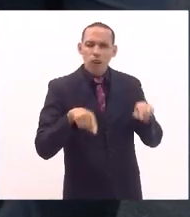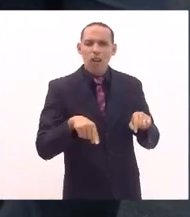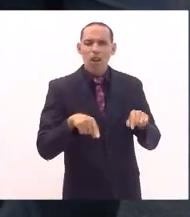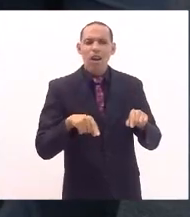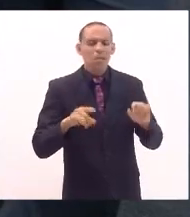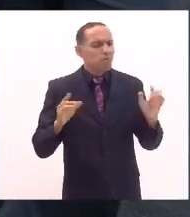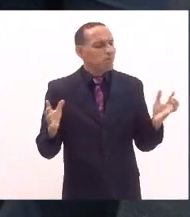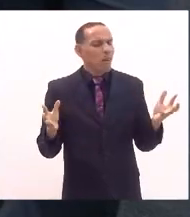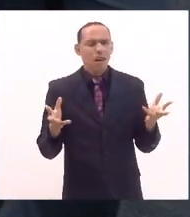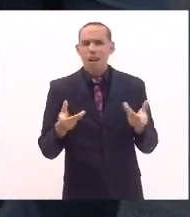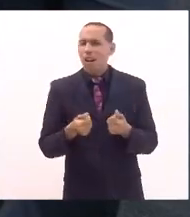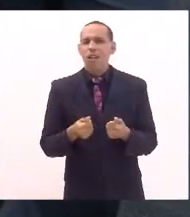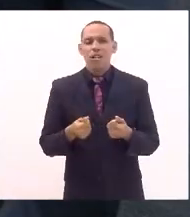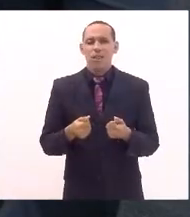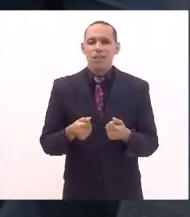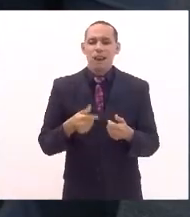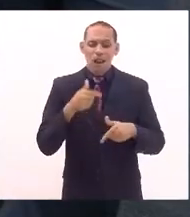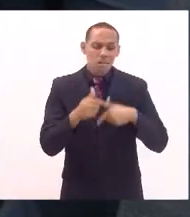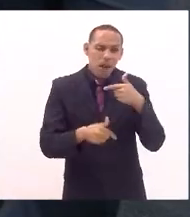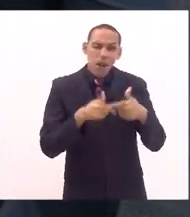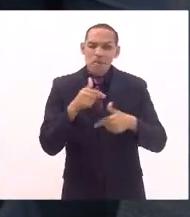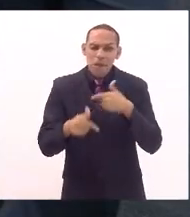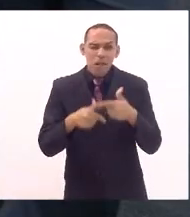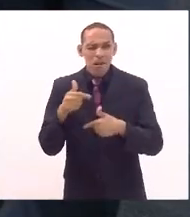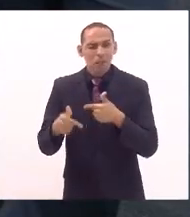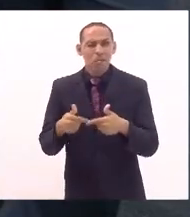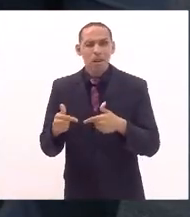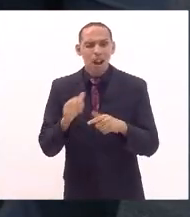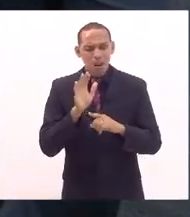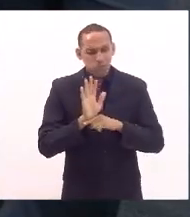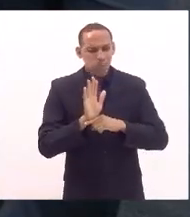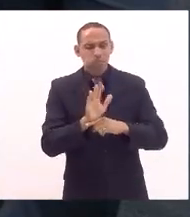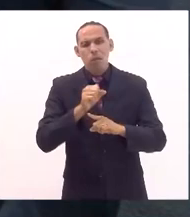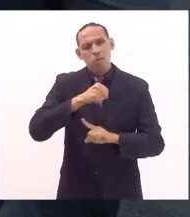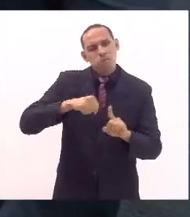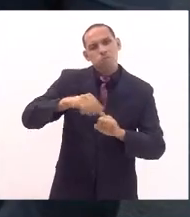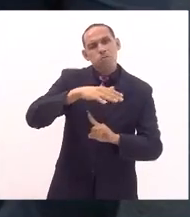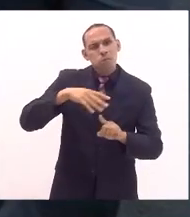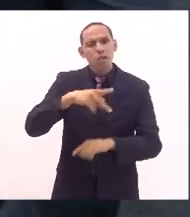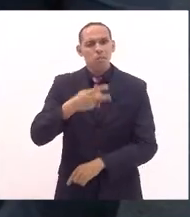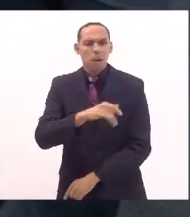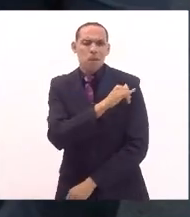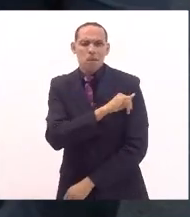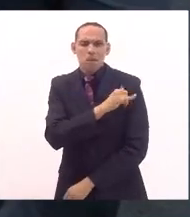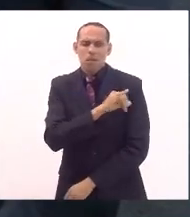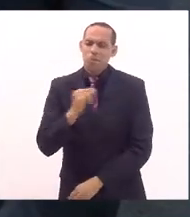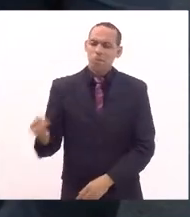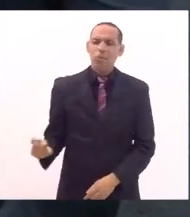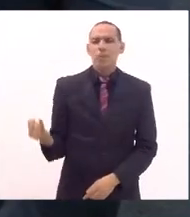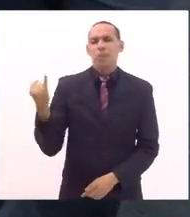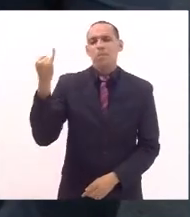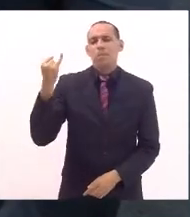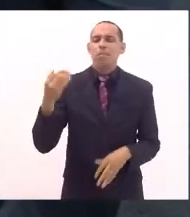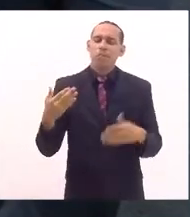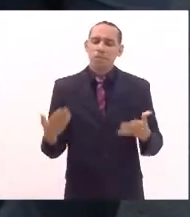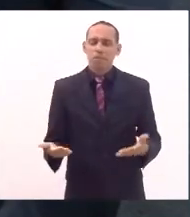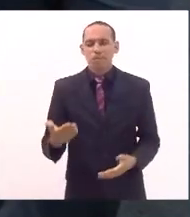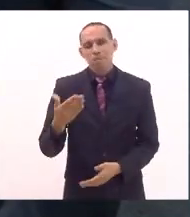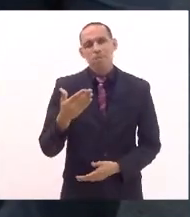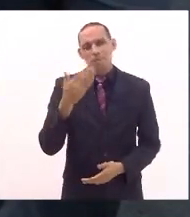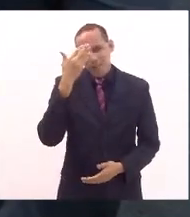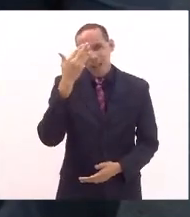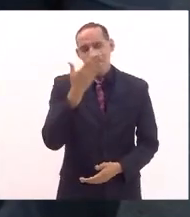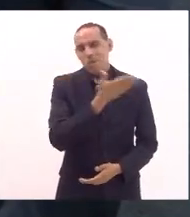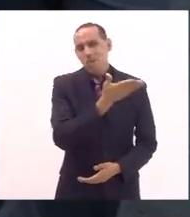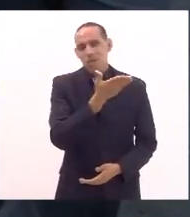quadros excelentes e vem fazendo um trabalho pela sociedade Fluminense muito importante tão agradecer a